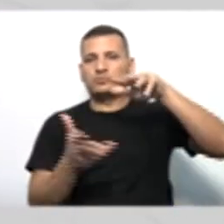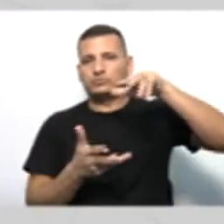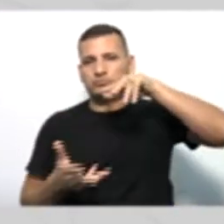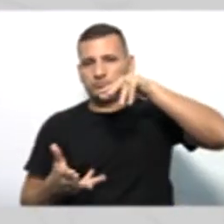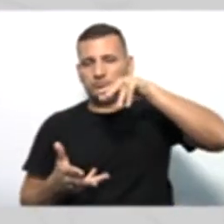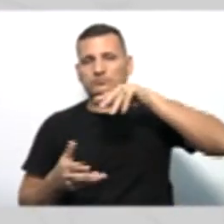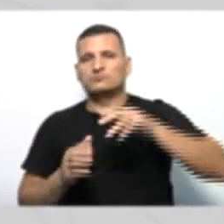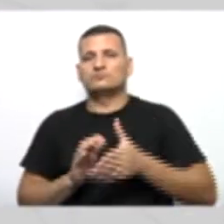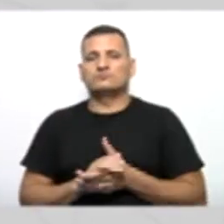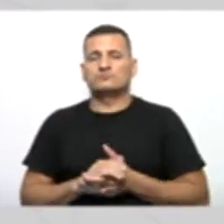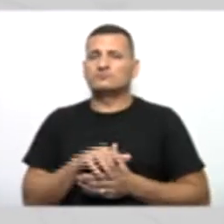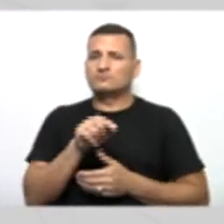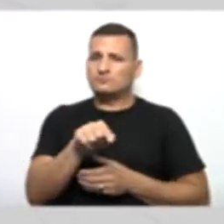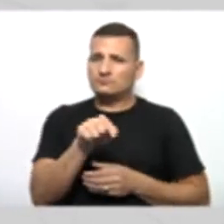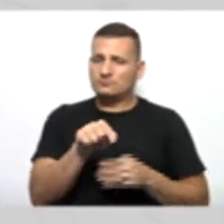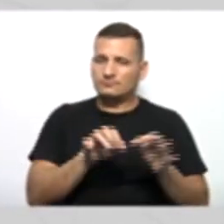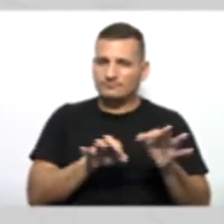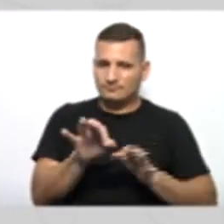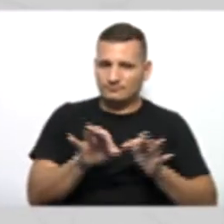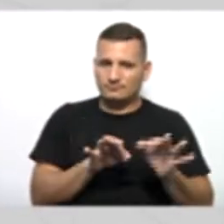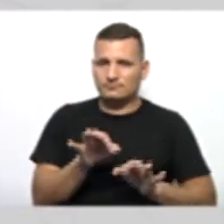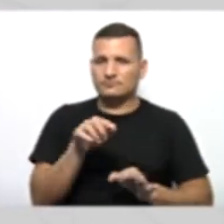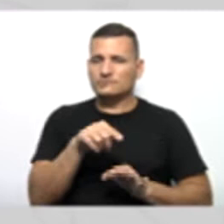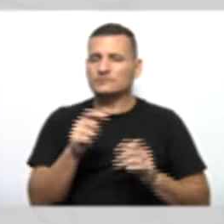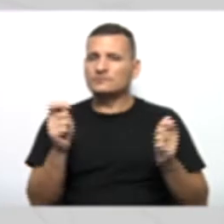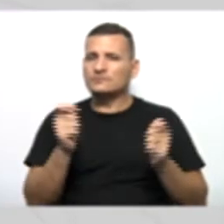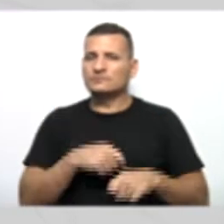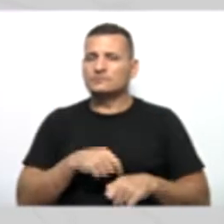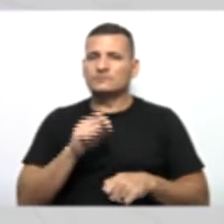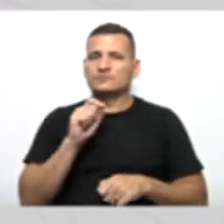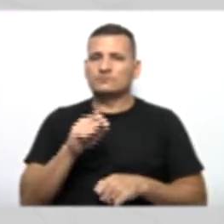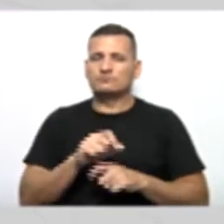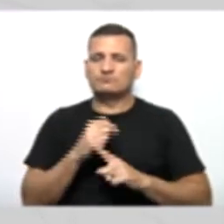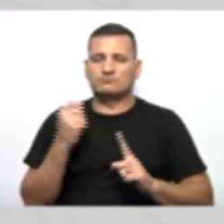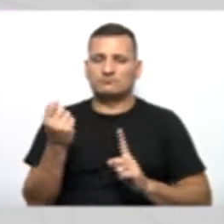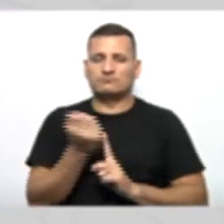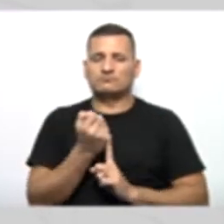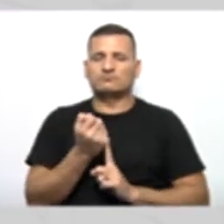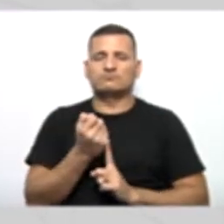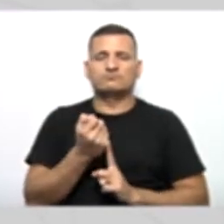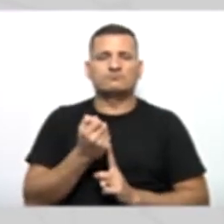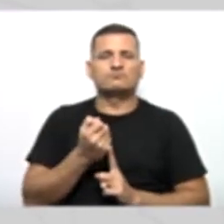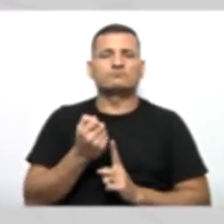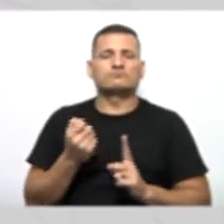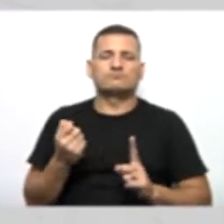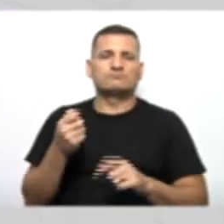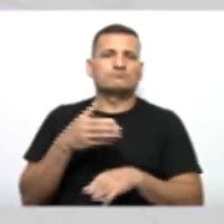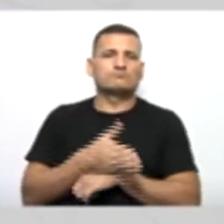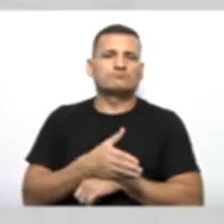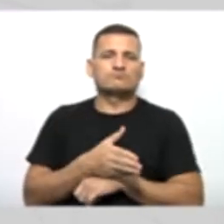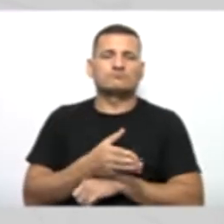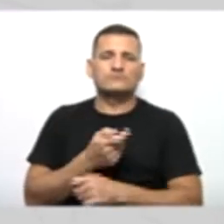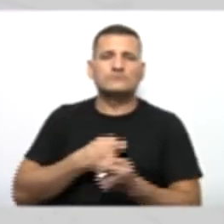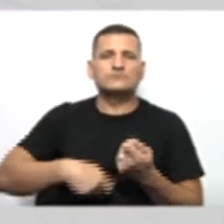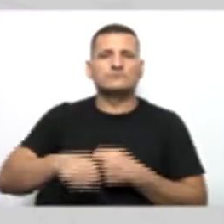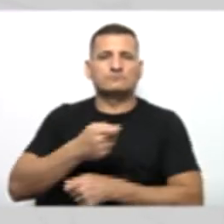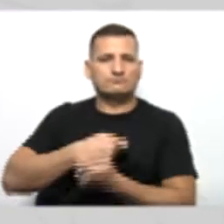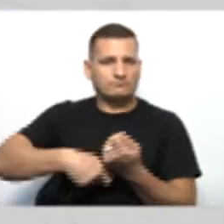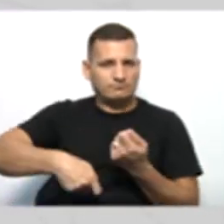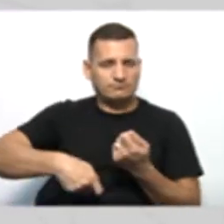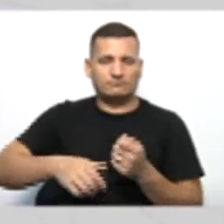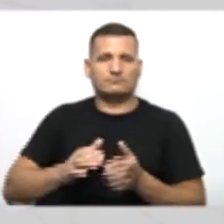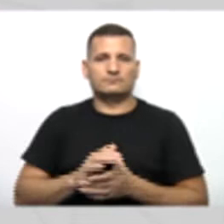Esse instrumento de planejamento, ele permite a participação de toda a sociedade através de negociações.